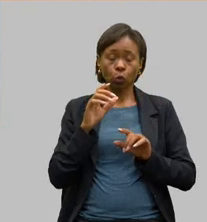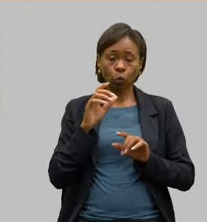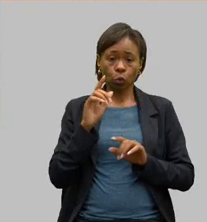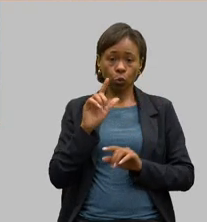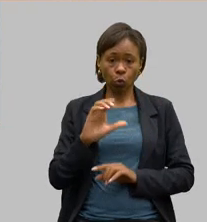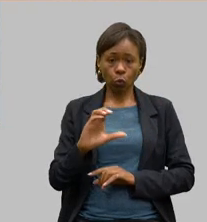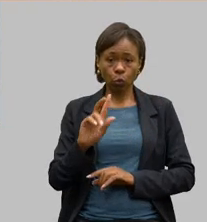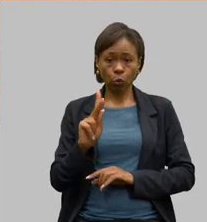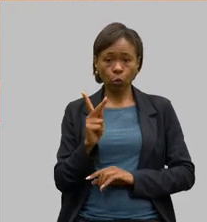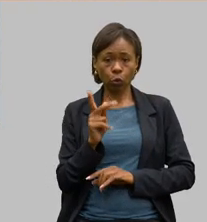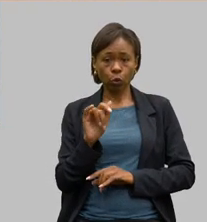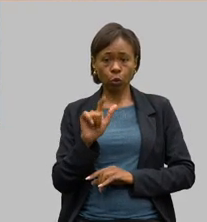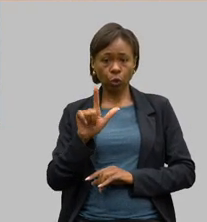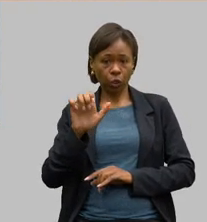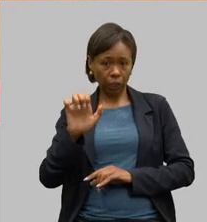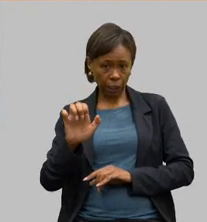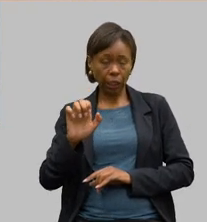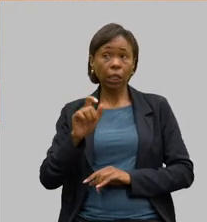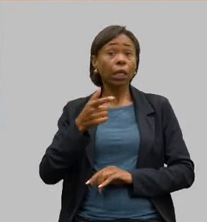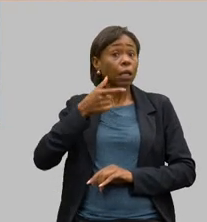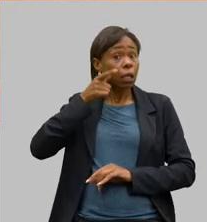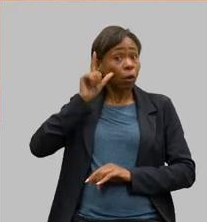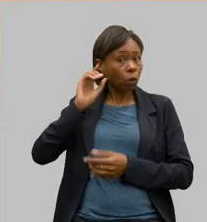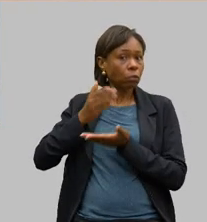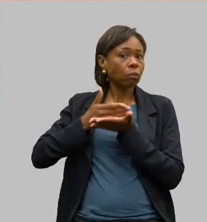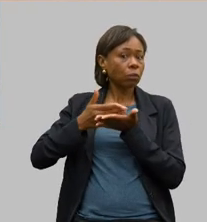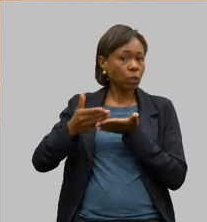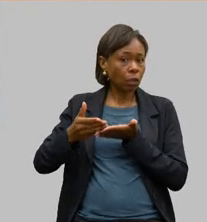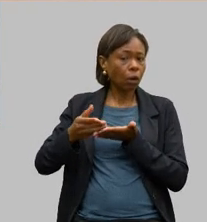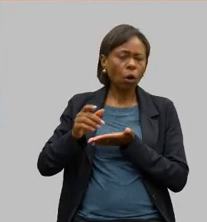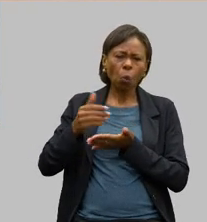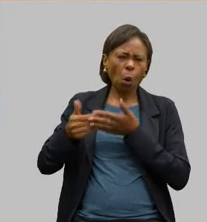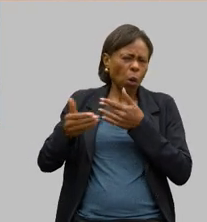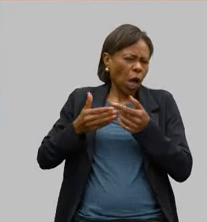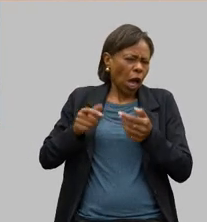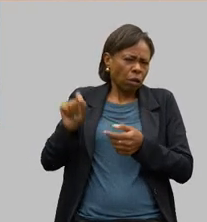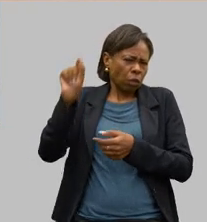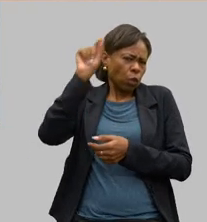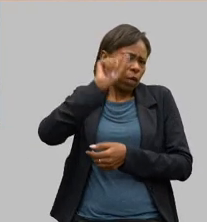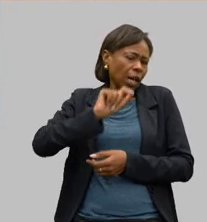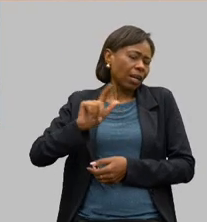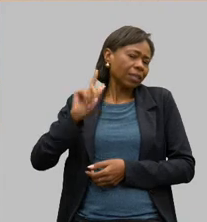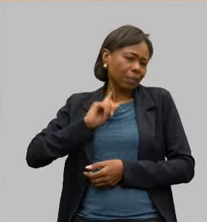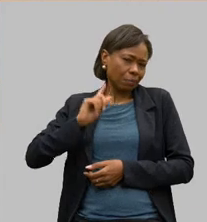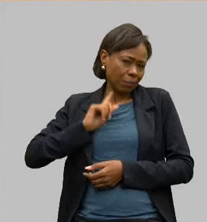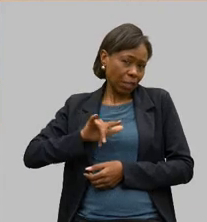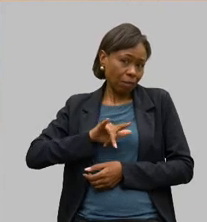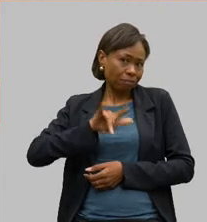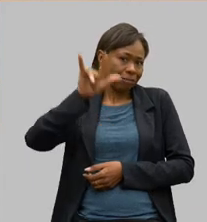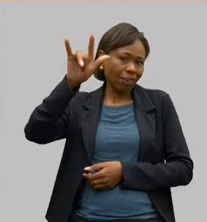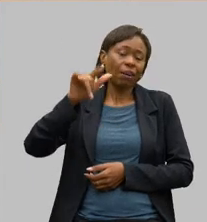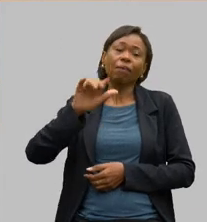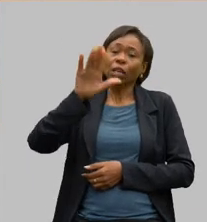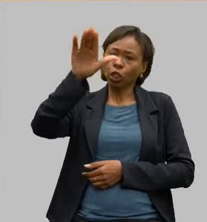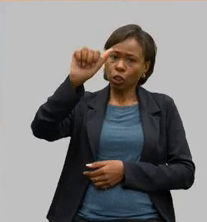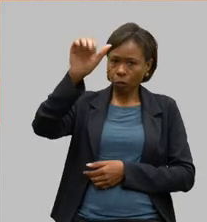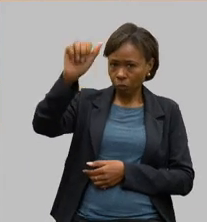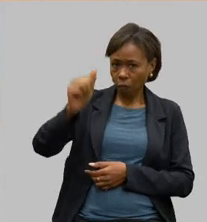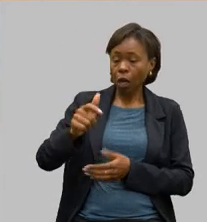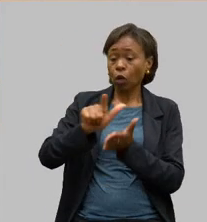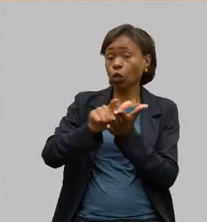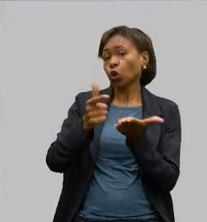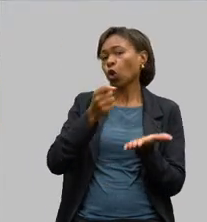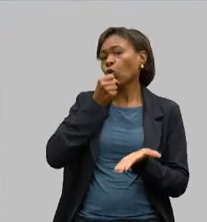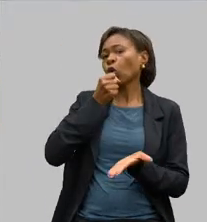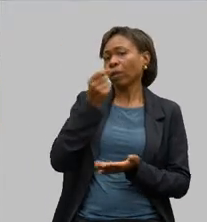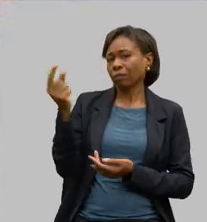começamos ontem a todos os lugares onde Minas voa nós vamos trazer um Jornalista Então essas pras Trip que vão acontecer mensalmente serão